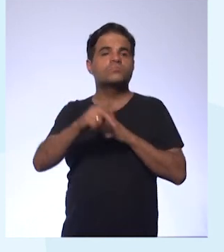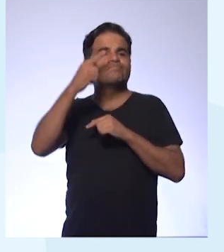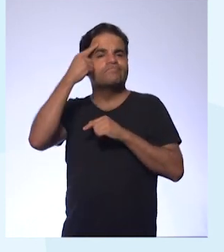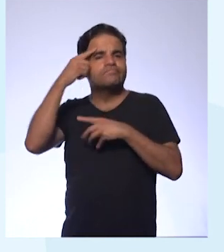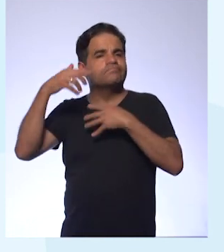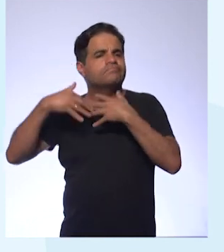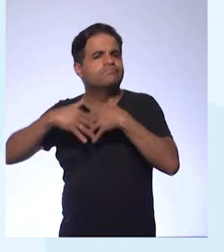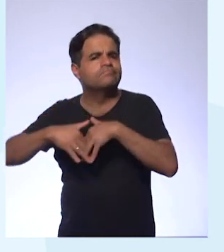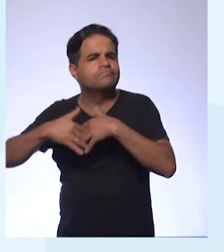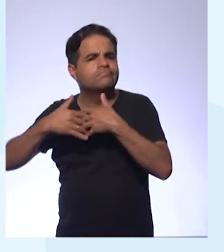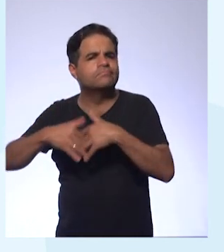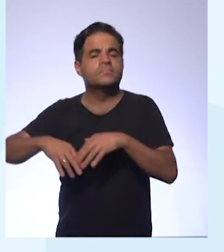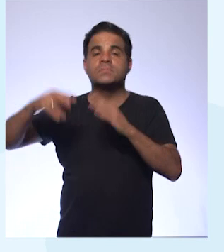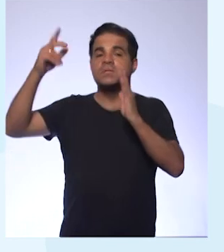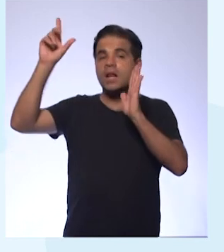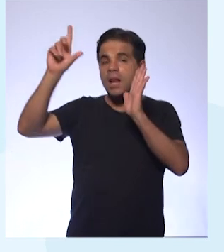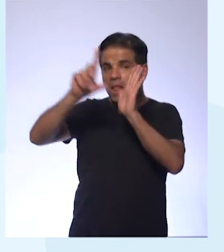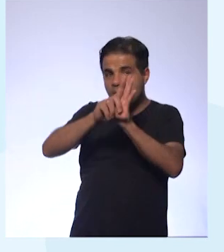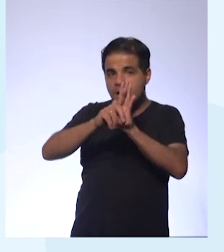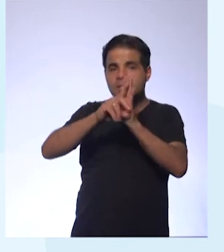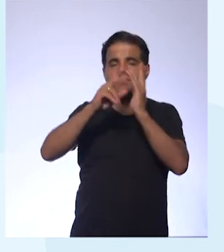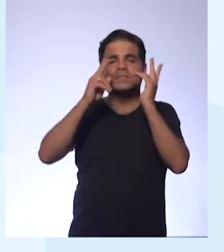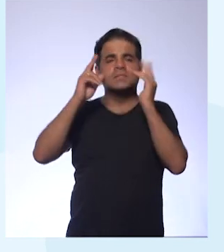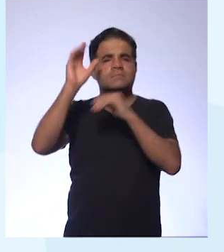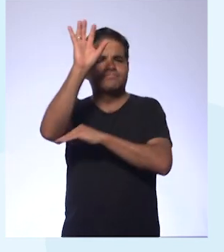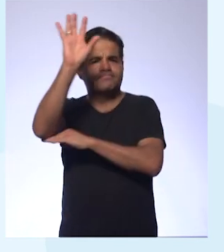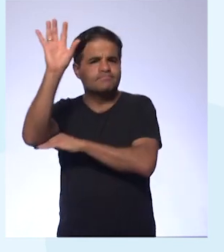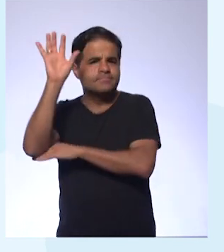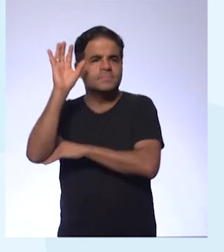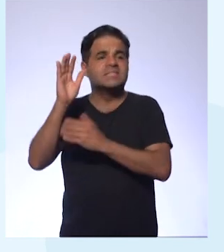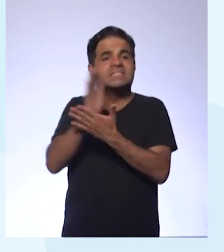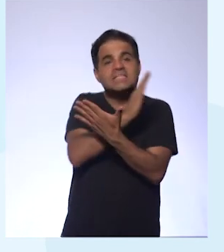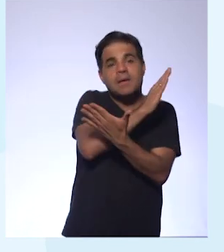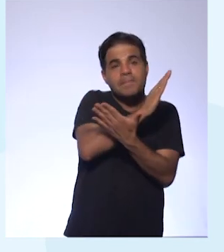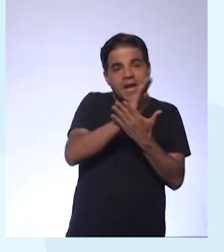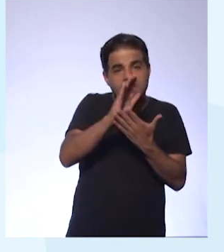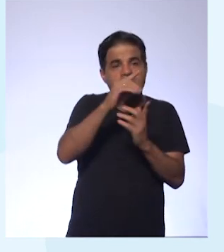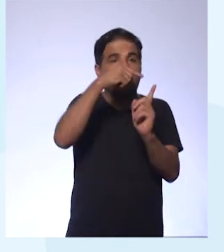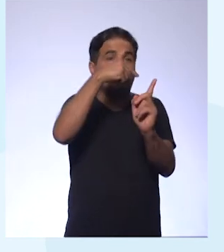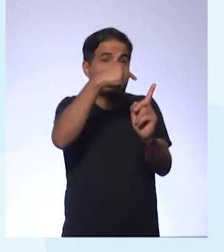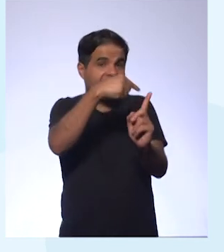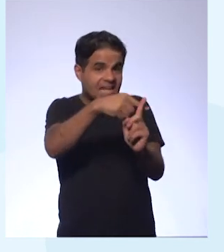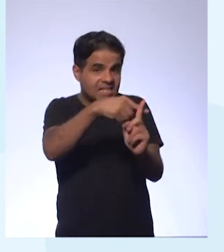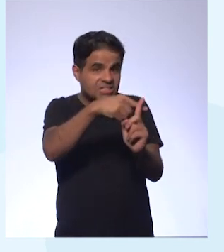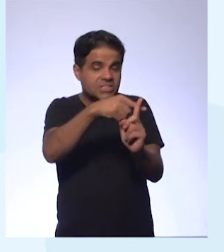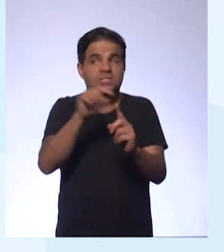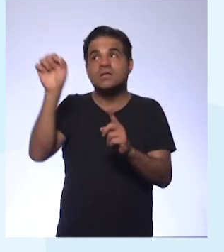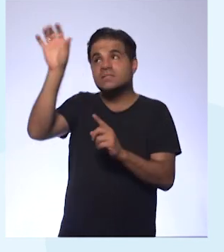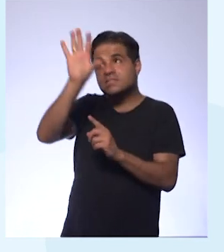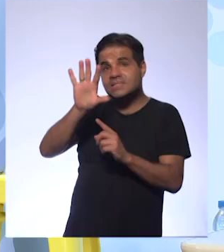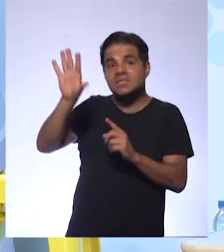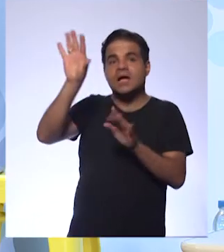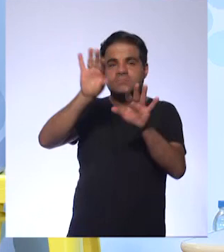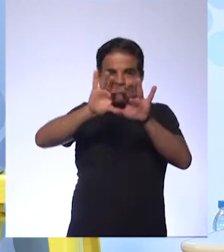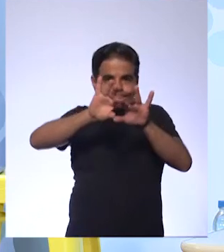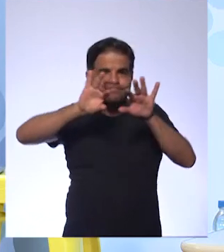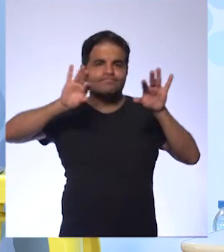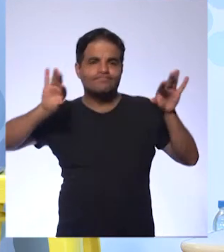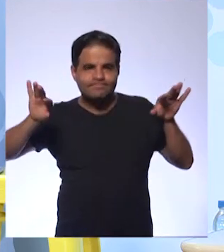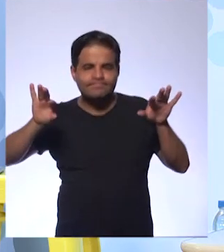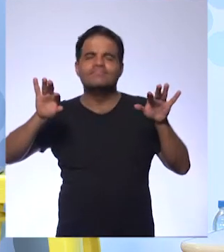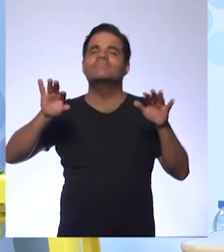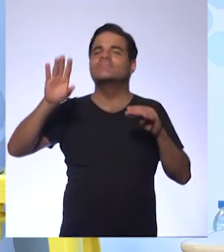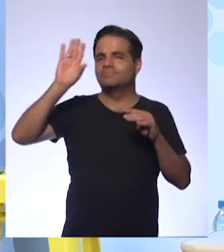razão, leis naturais e separação entre igreja e Estado. Esses eram os principais